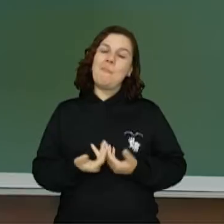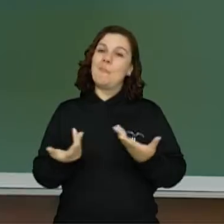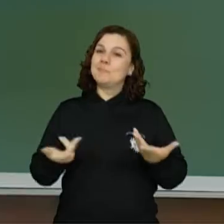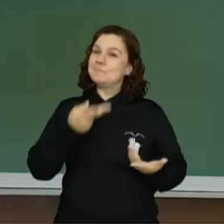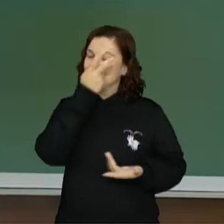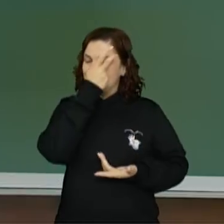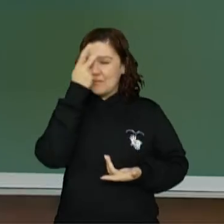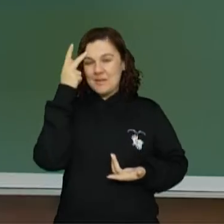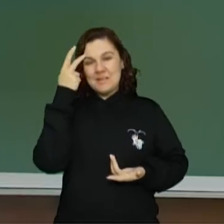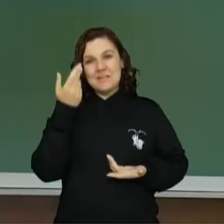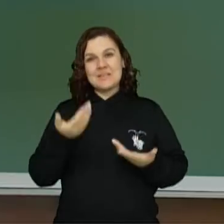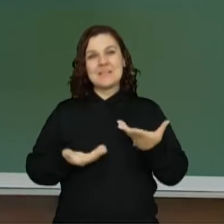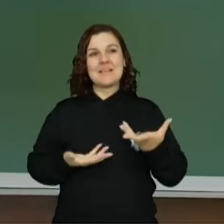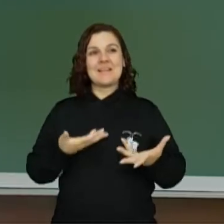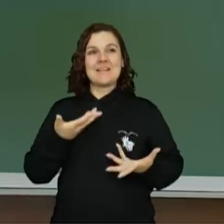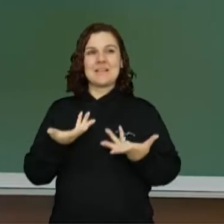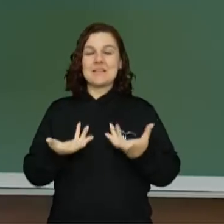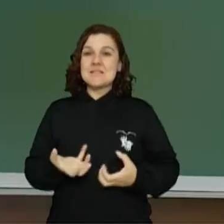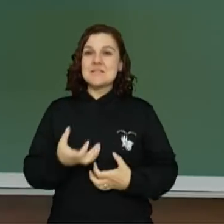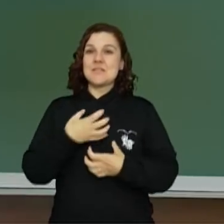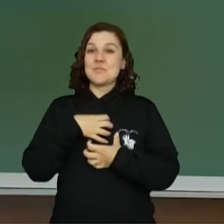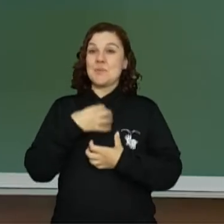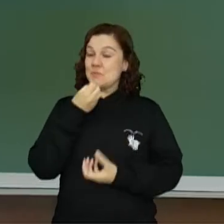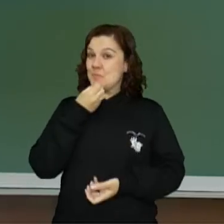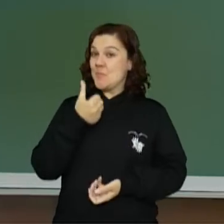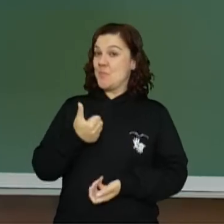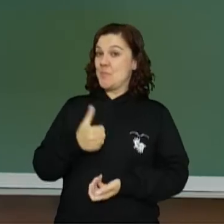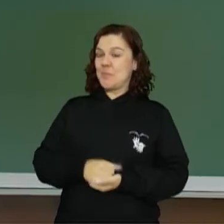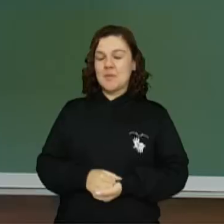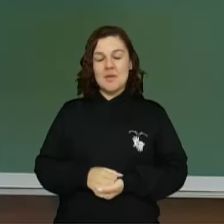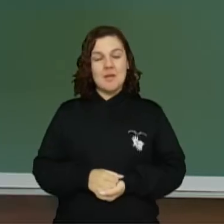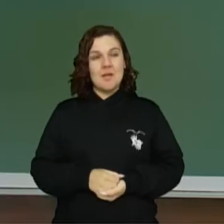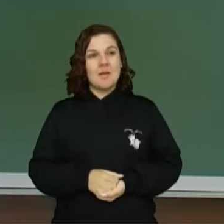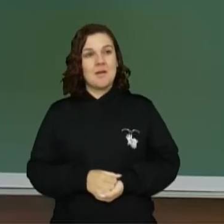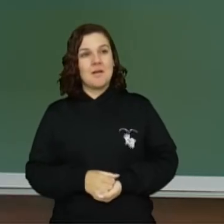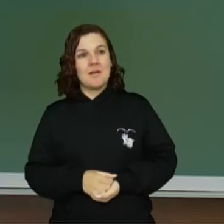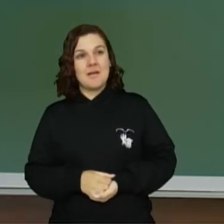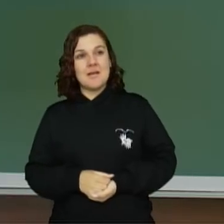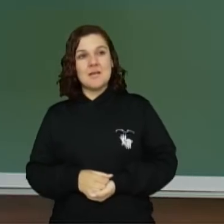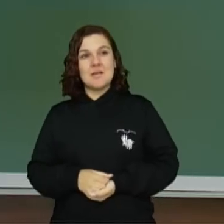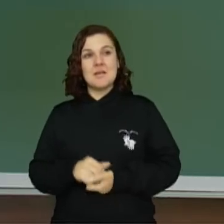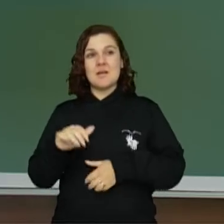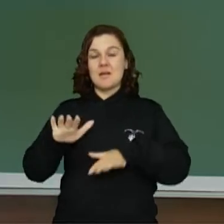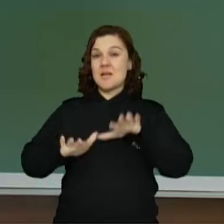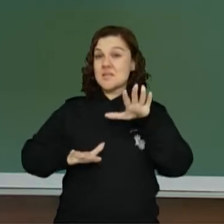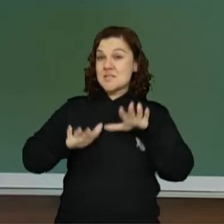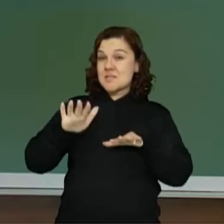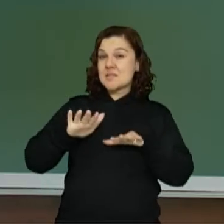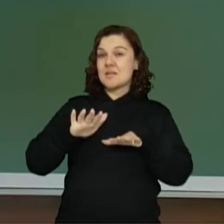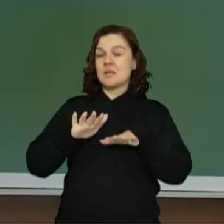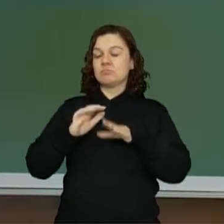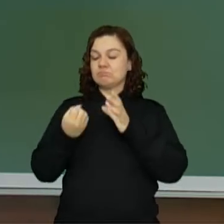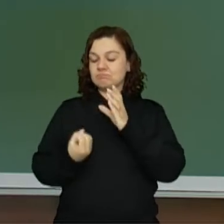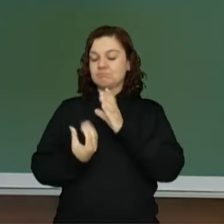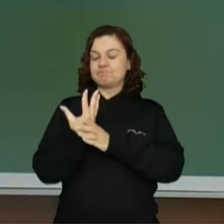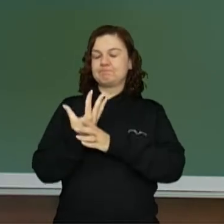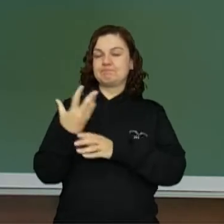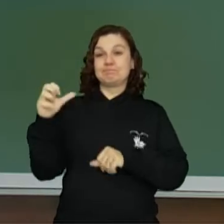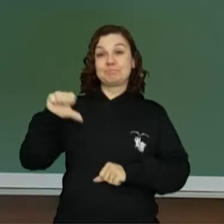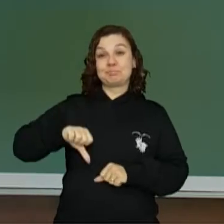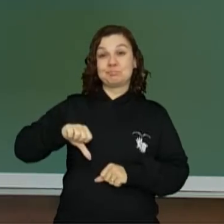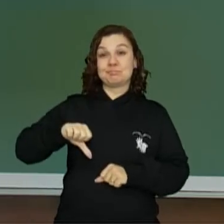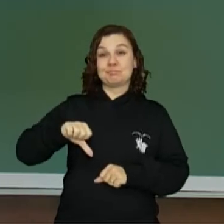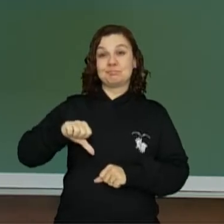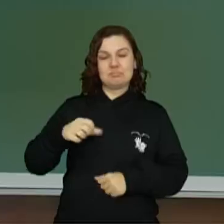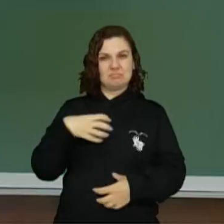que são, temos sentimentos bons e que muitas vezes, né, surgem sentimentos